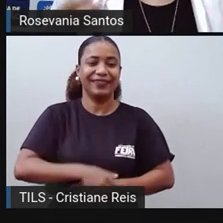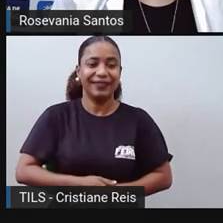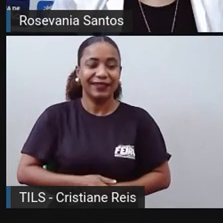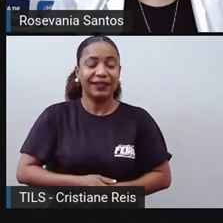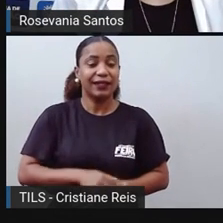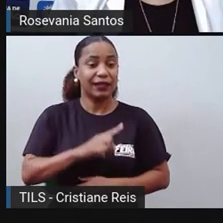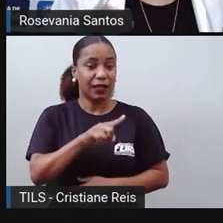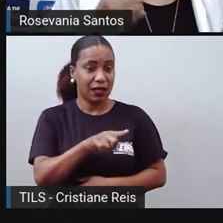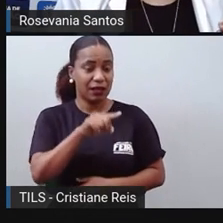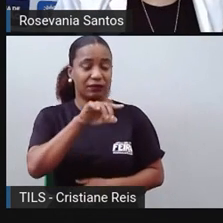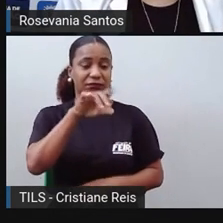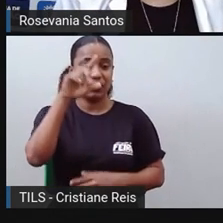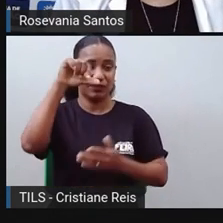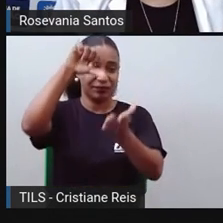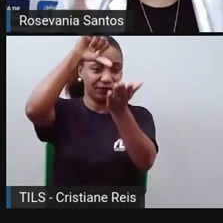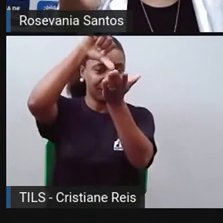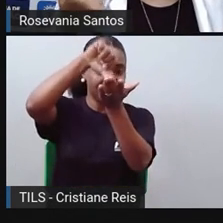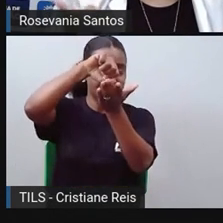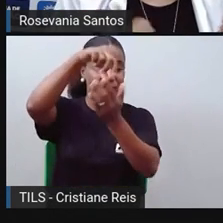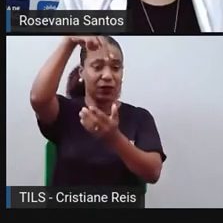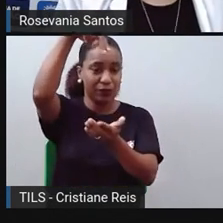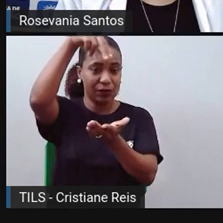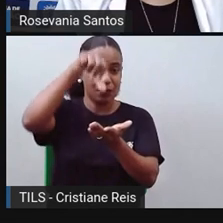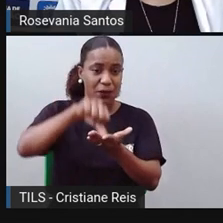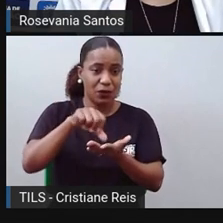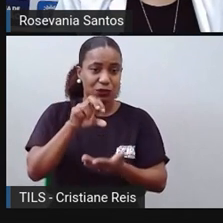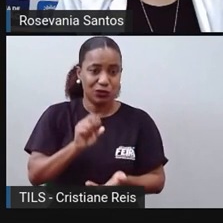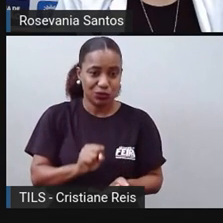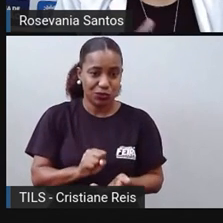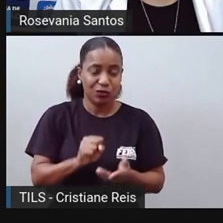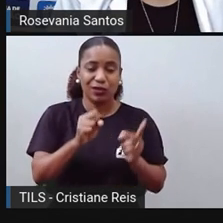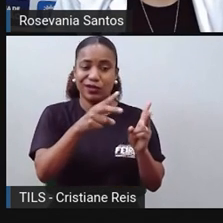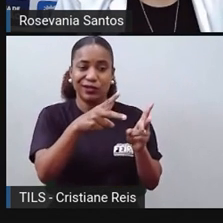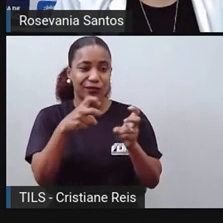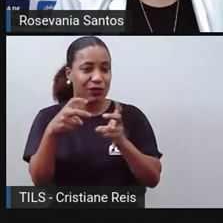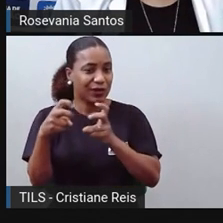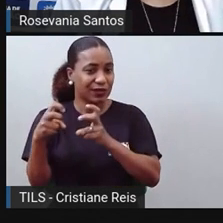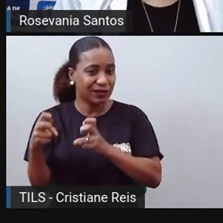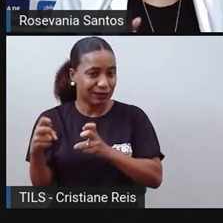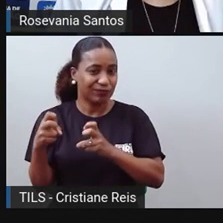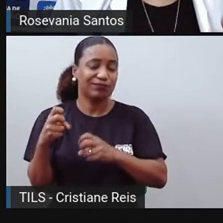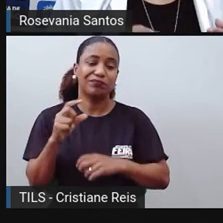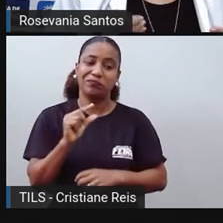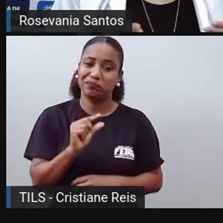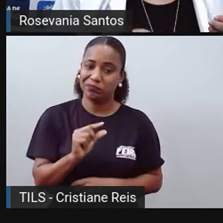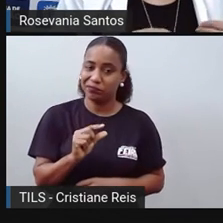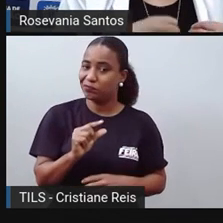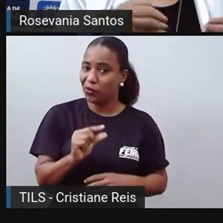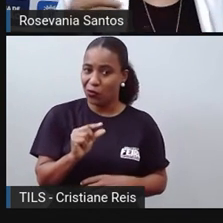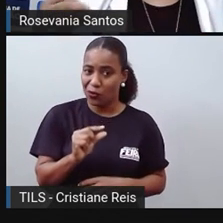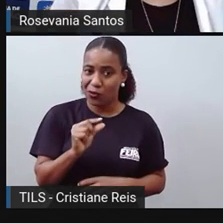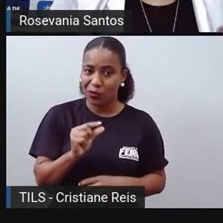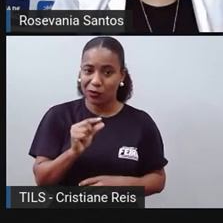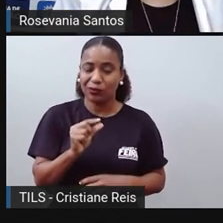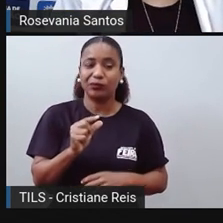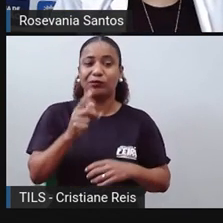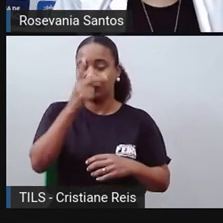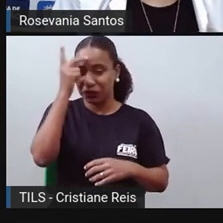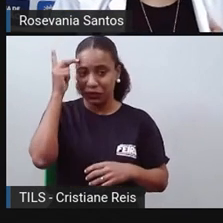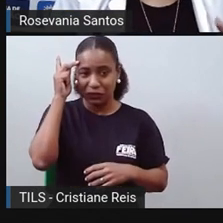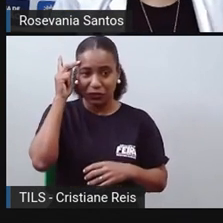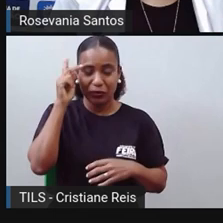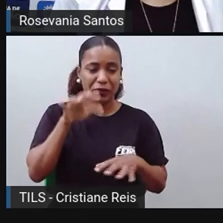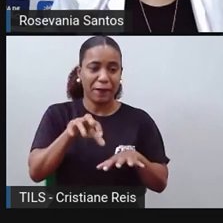exploradas, por conta, no caso, principalmente a região da Antártida, né? Que você vai perceber ali que é